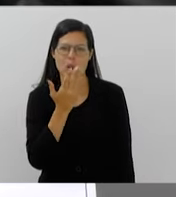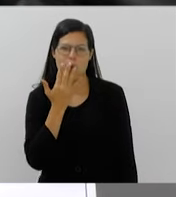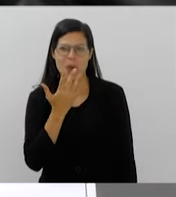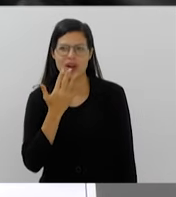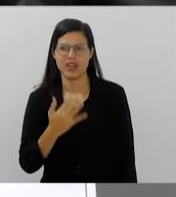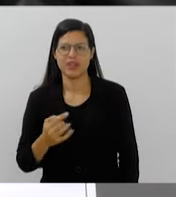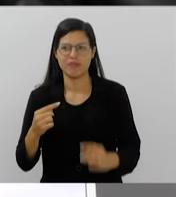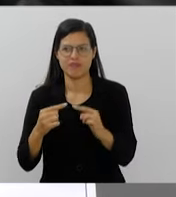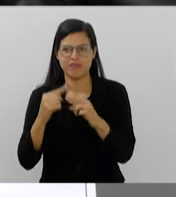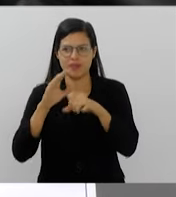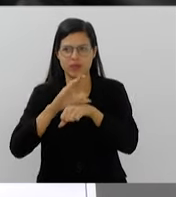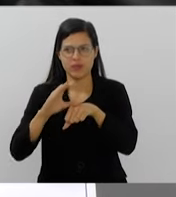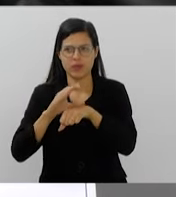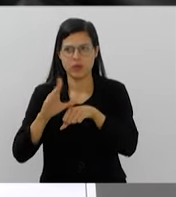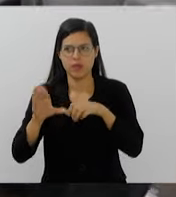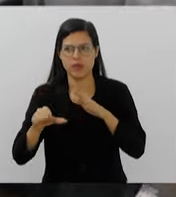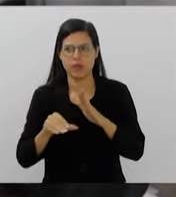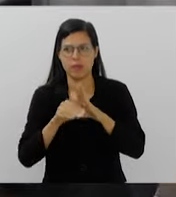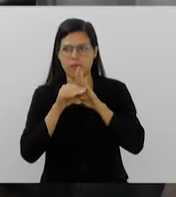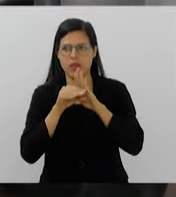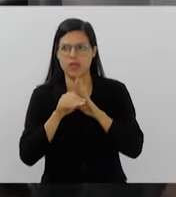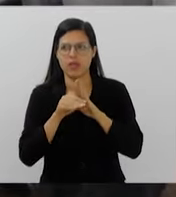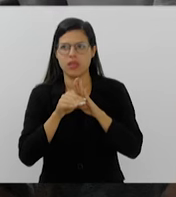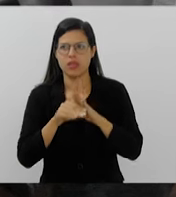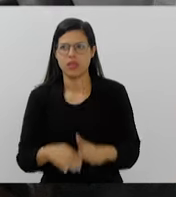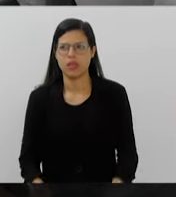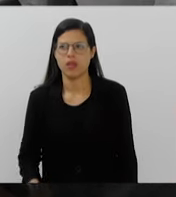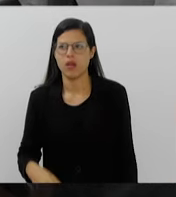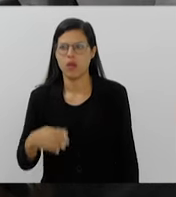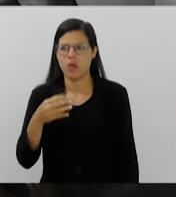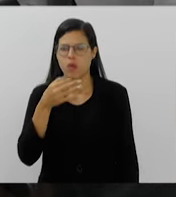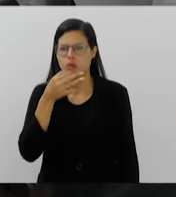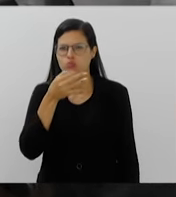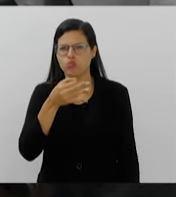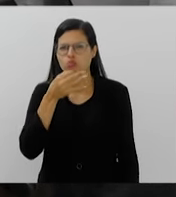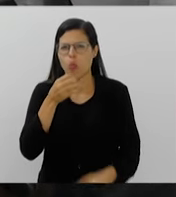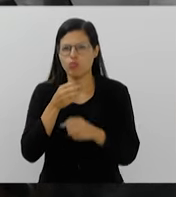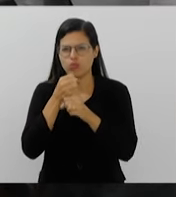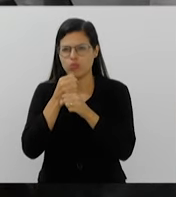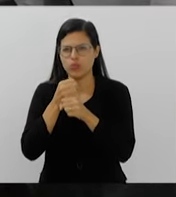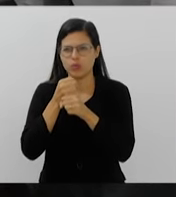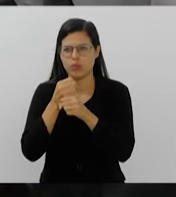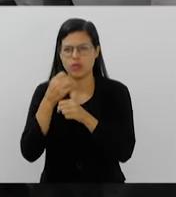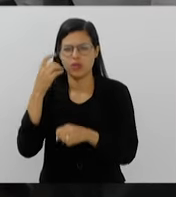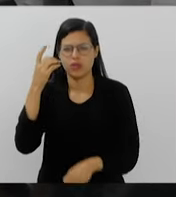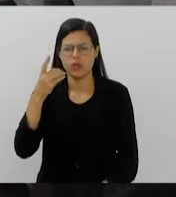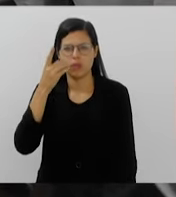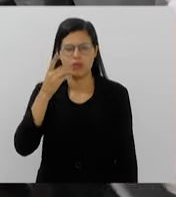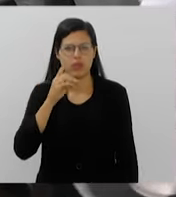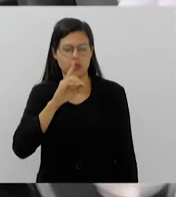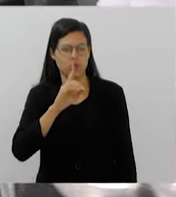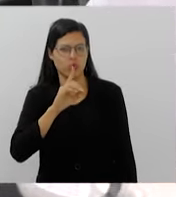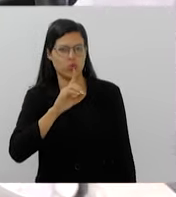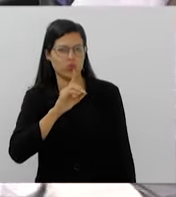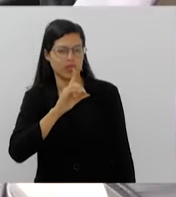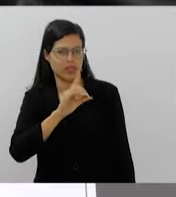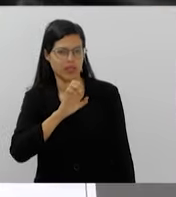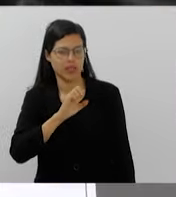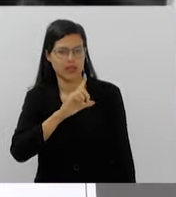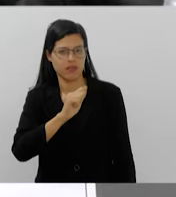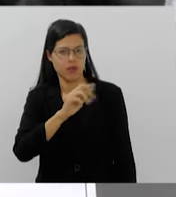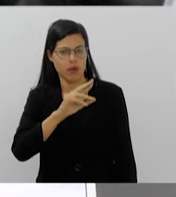Condicionalidade com emendas. O som do deputado Delaroli acho que está. Não, que estou longe mesmo. Tá. Senhor presidente,